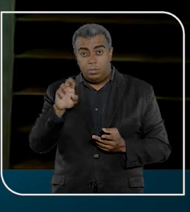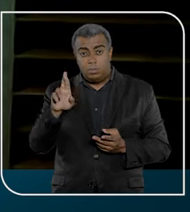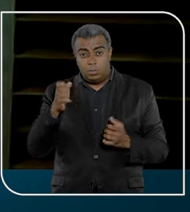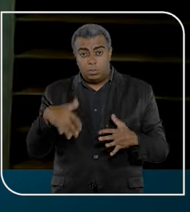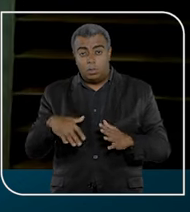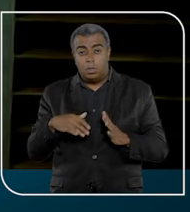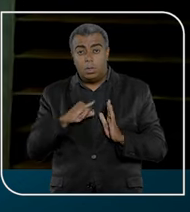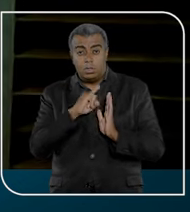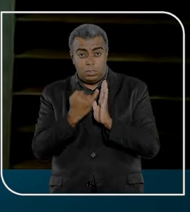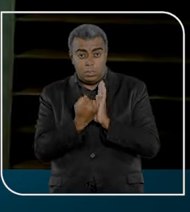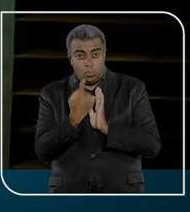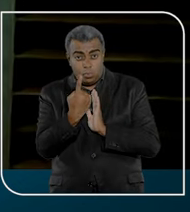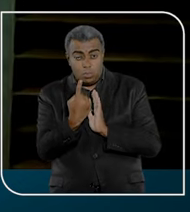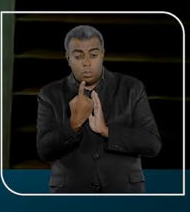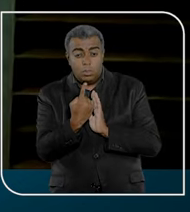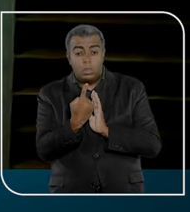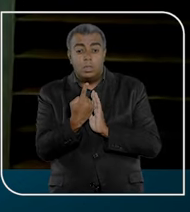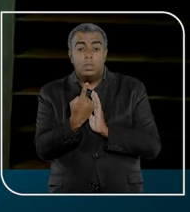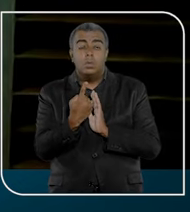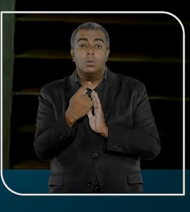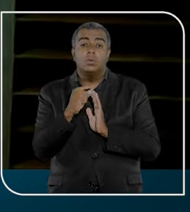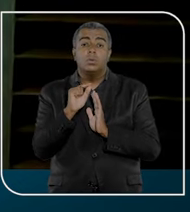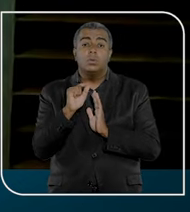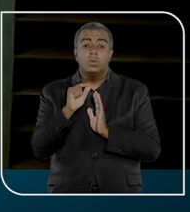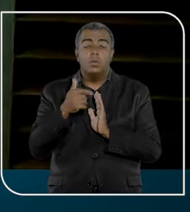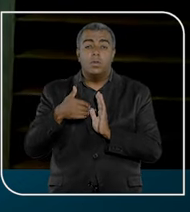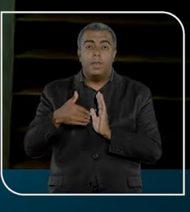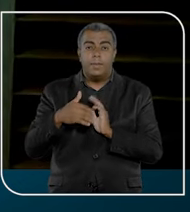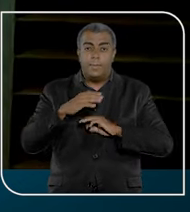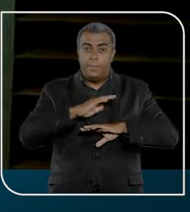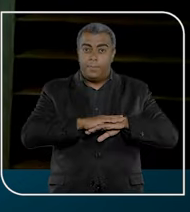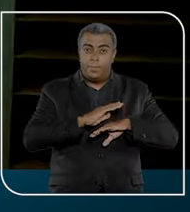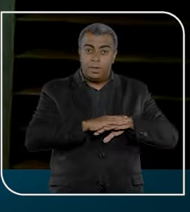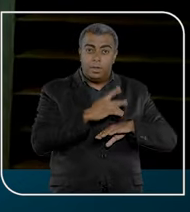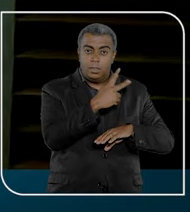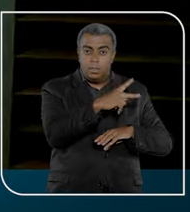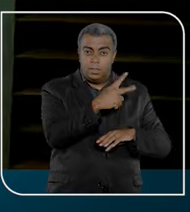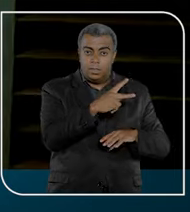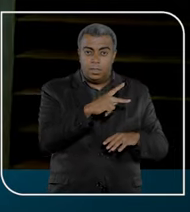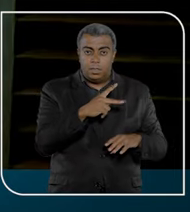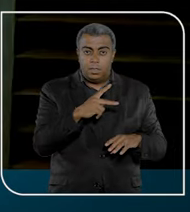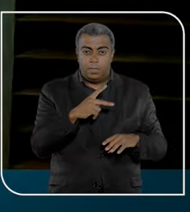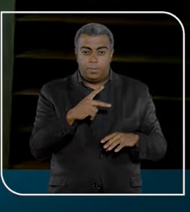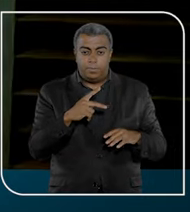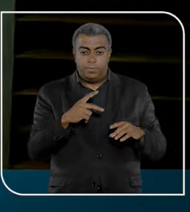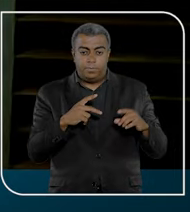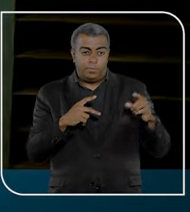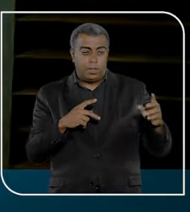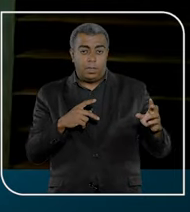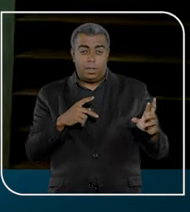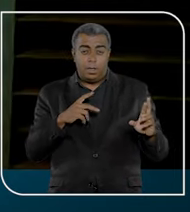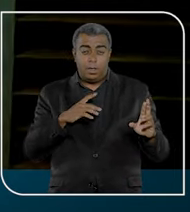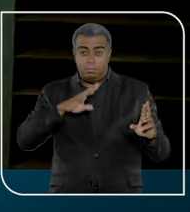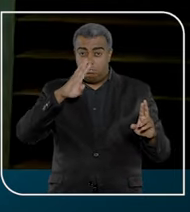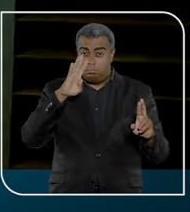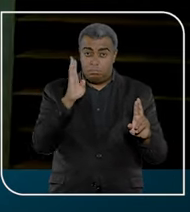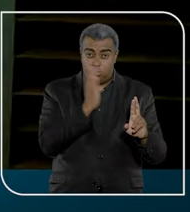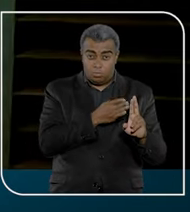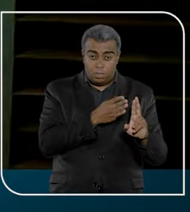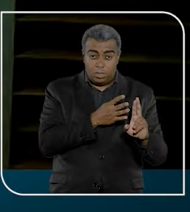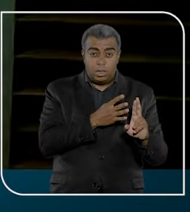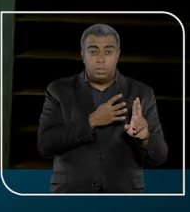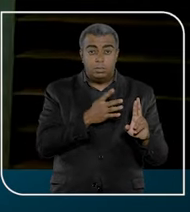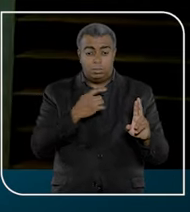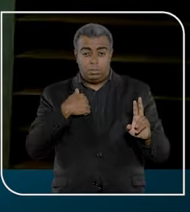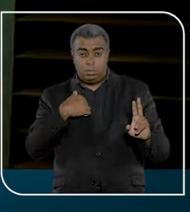que o professor Gilberto trouxe, do inciso 1, que... Quando o autor, né, que é o exequente, e